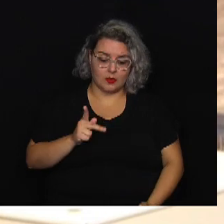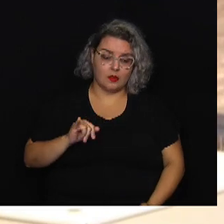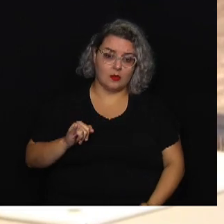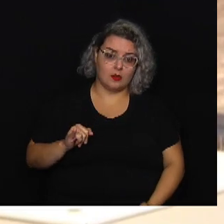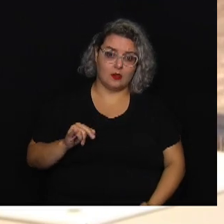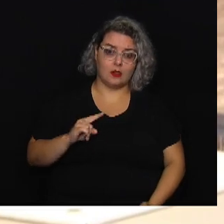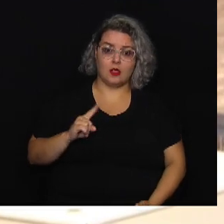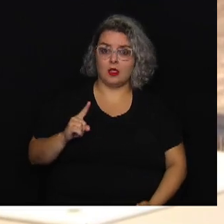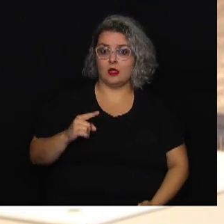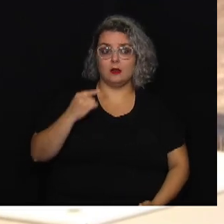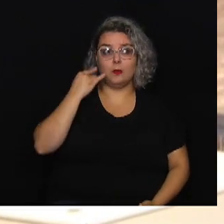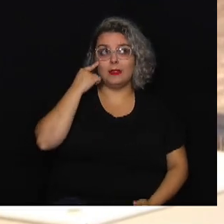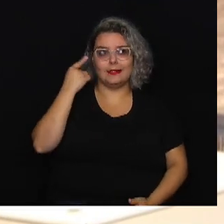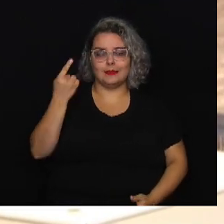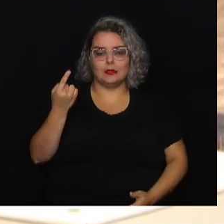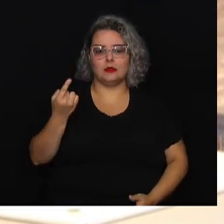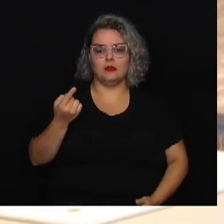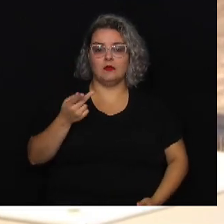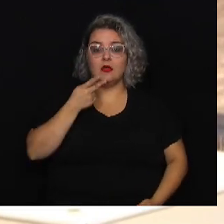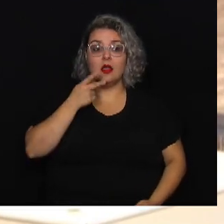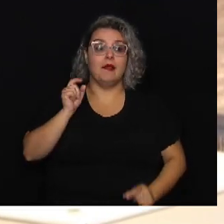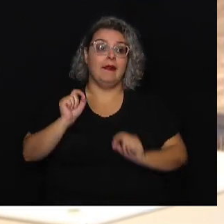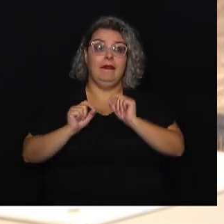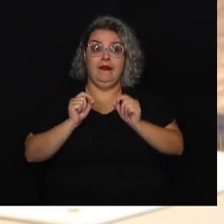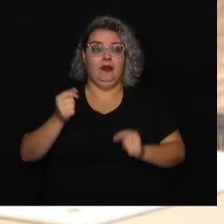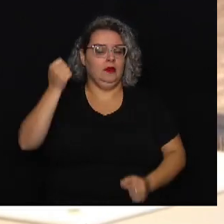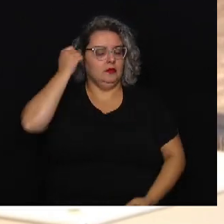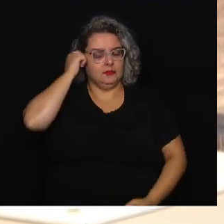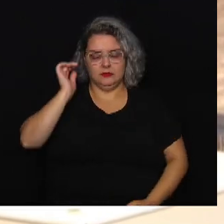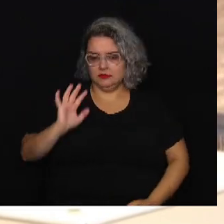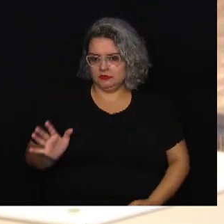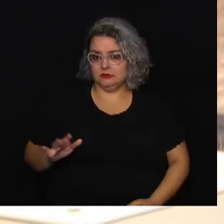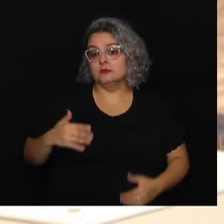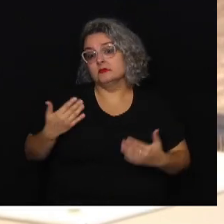era dizer pessoalmente quem era ou não culpado,